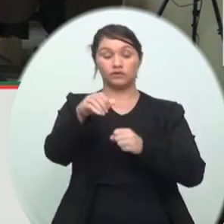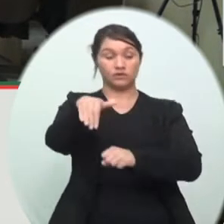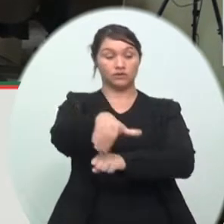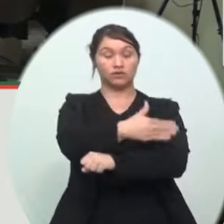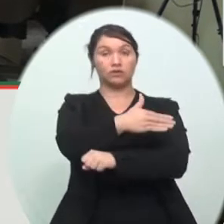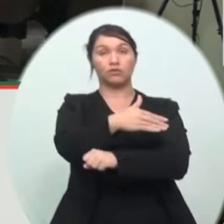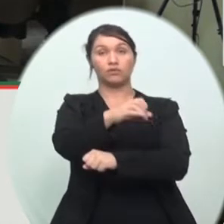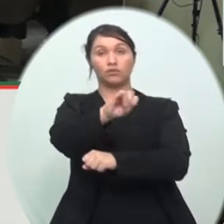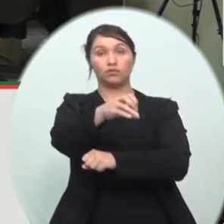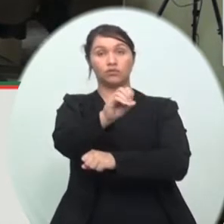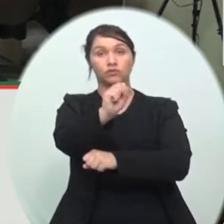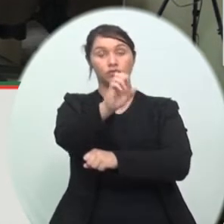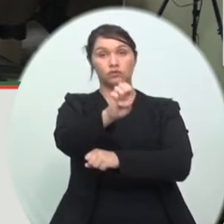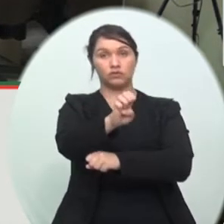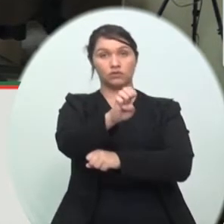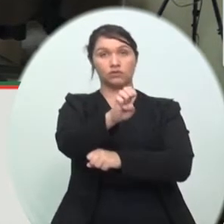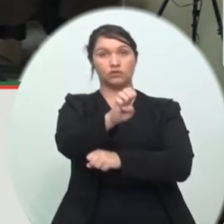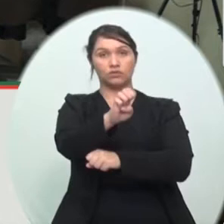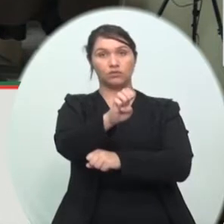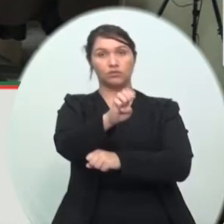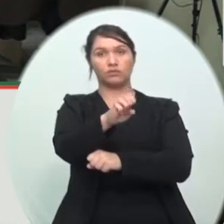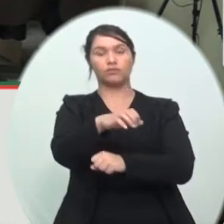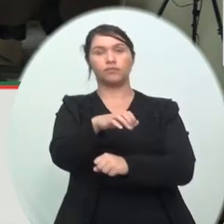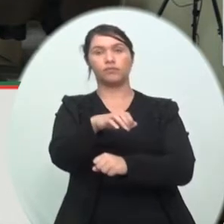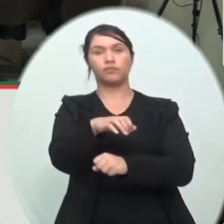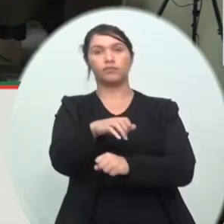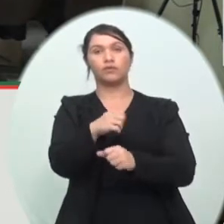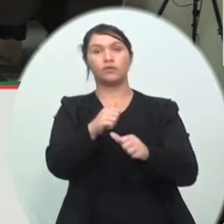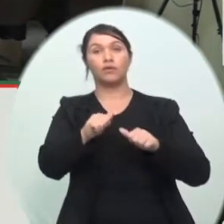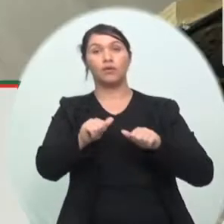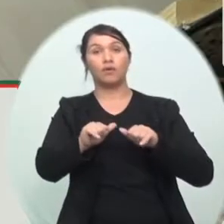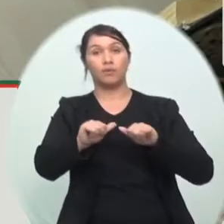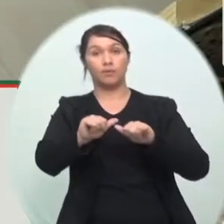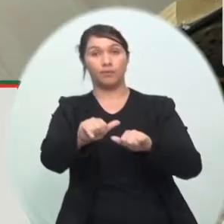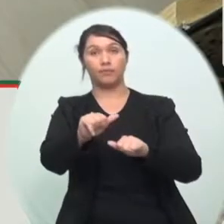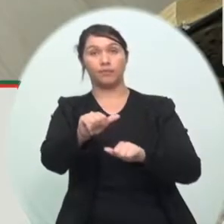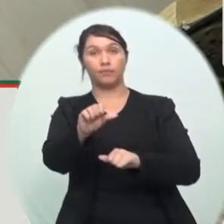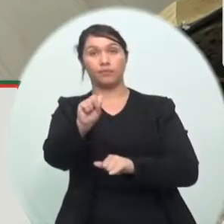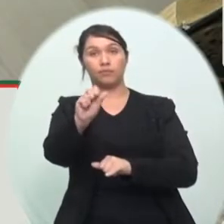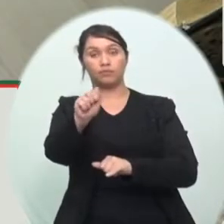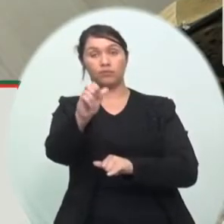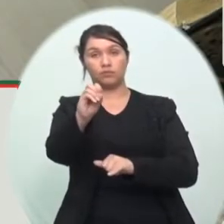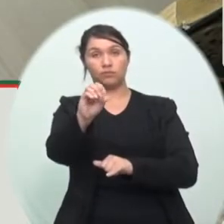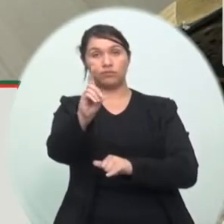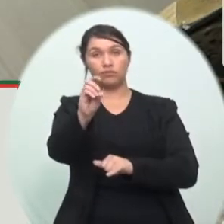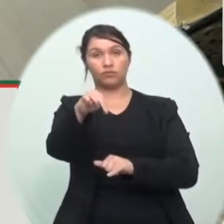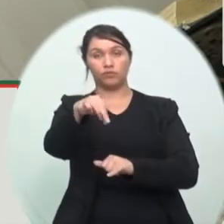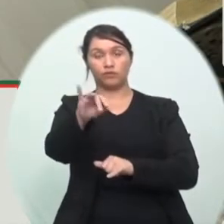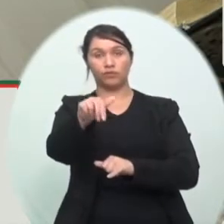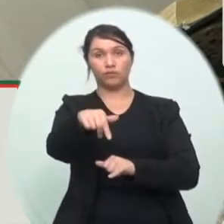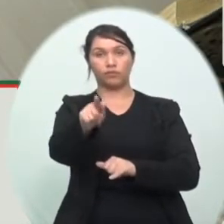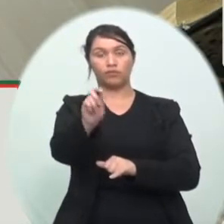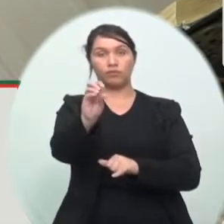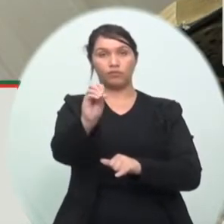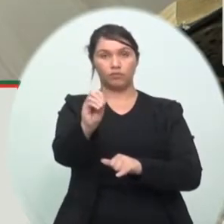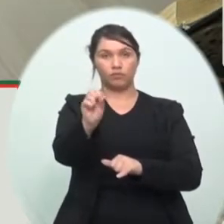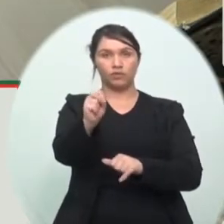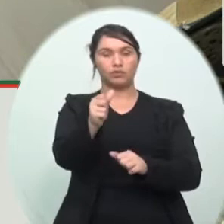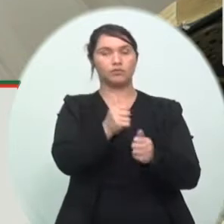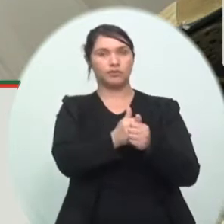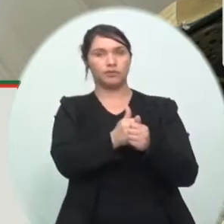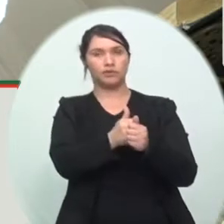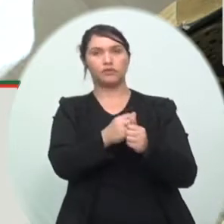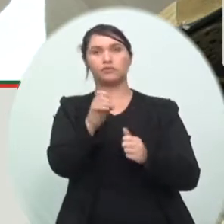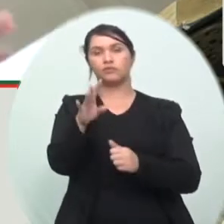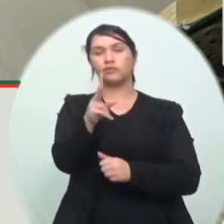Martinho Teixeira, aproximadamente 150 metros do mercado São Domingos, em direção à Penitenciária Sul, localizado no bairro São Domingos.